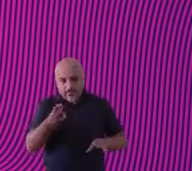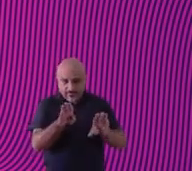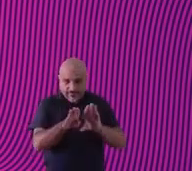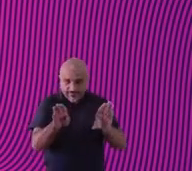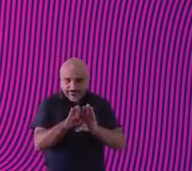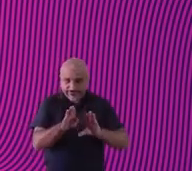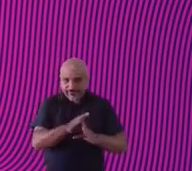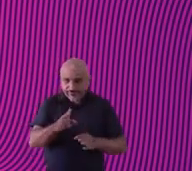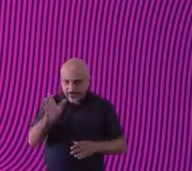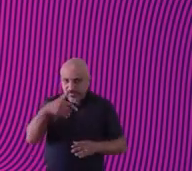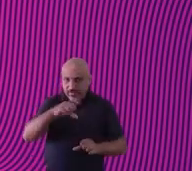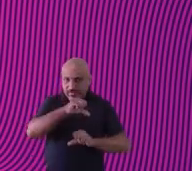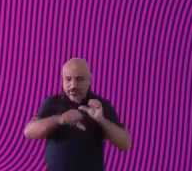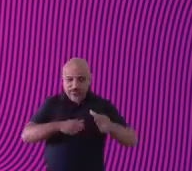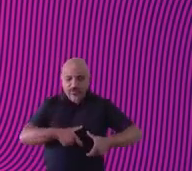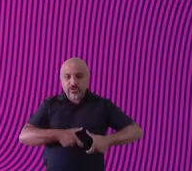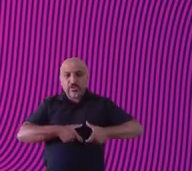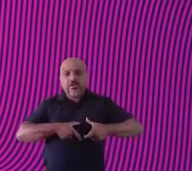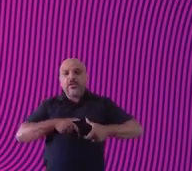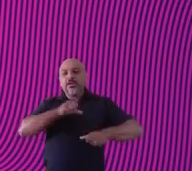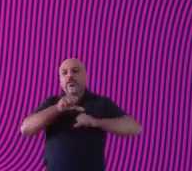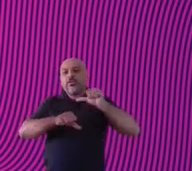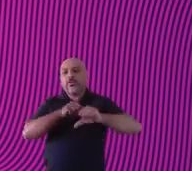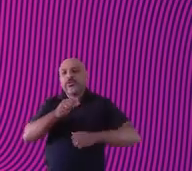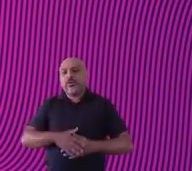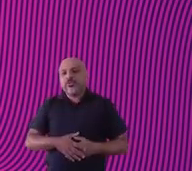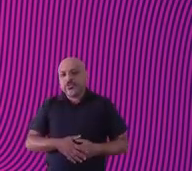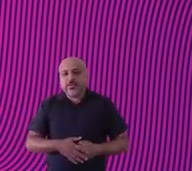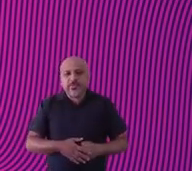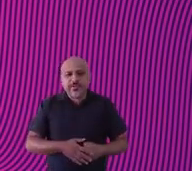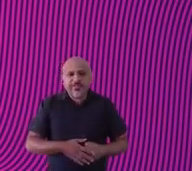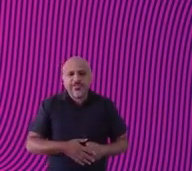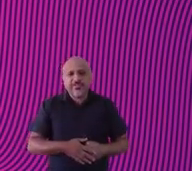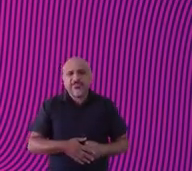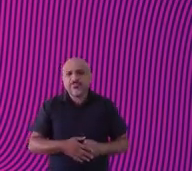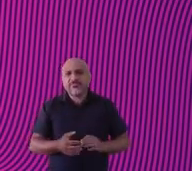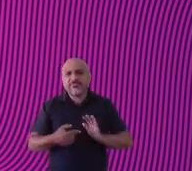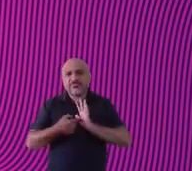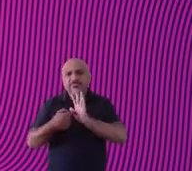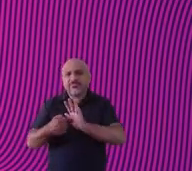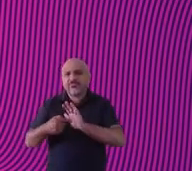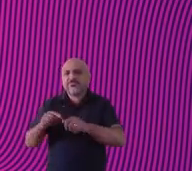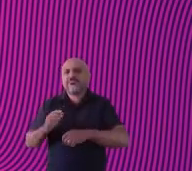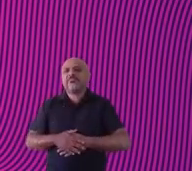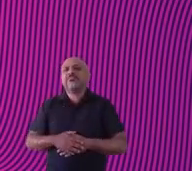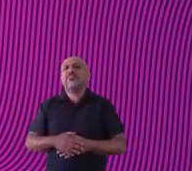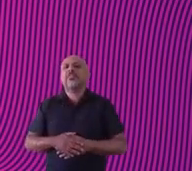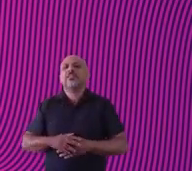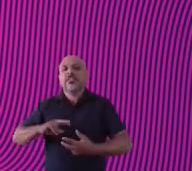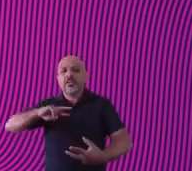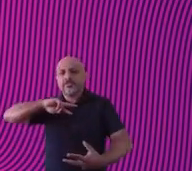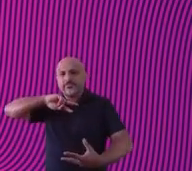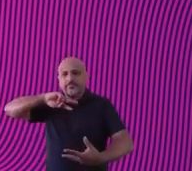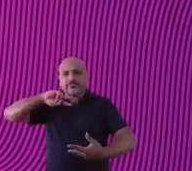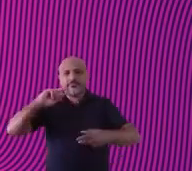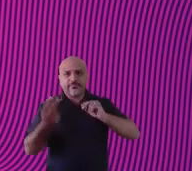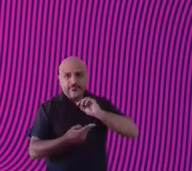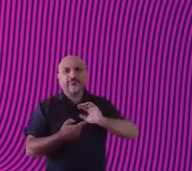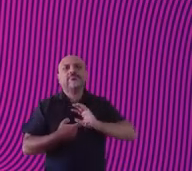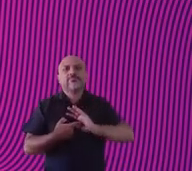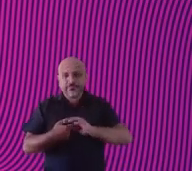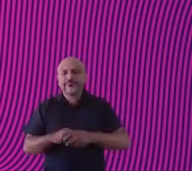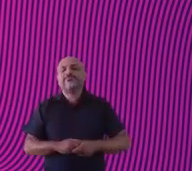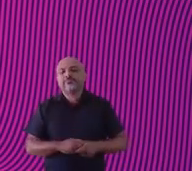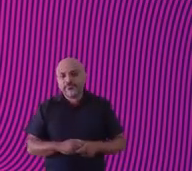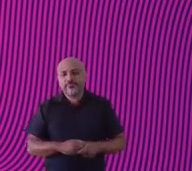sessão de transplante é papel do transplante tandem a quo em benefício deste Qual é é a